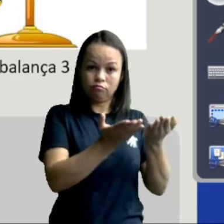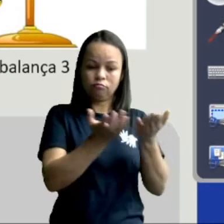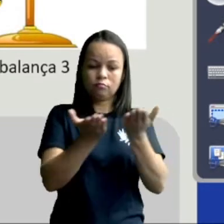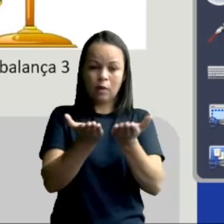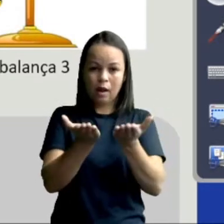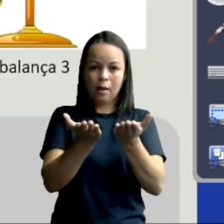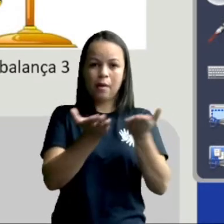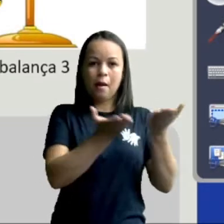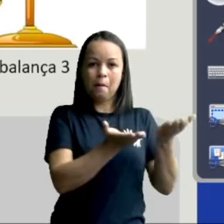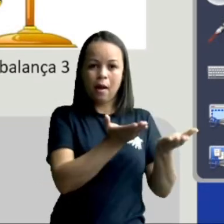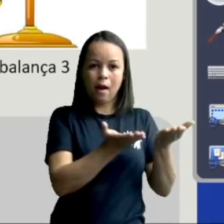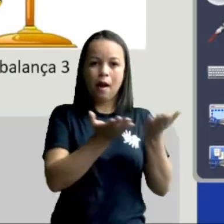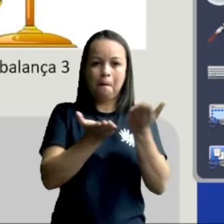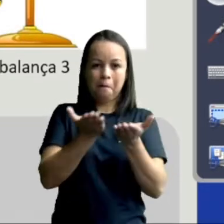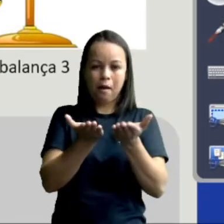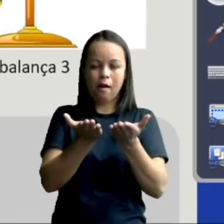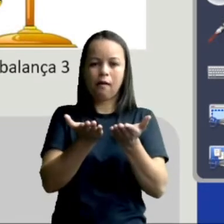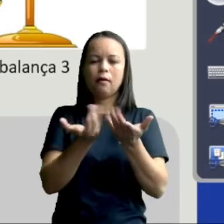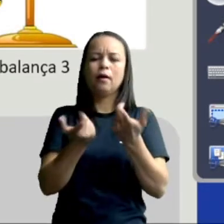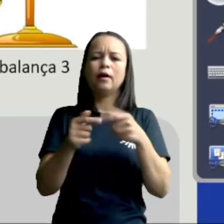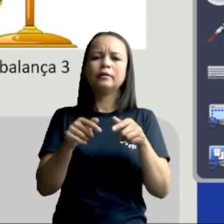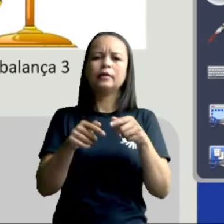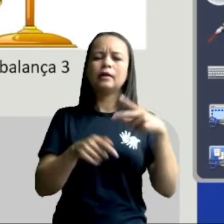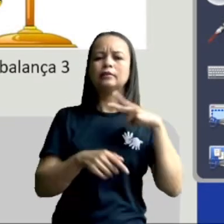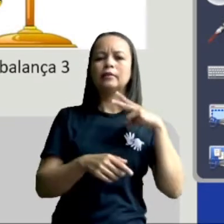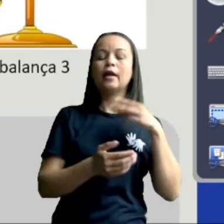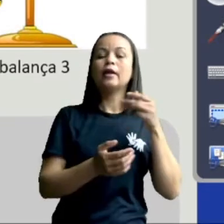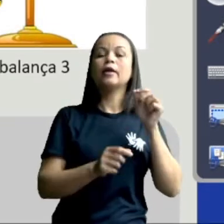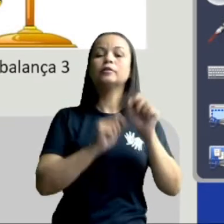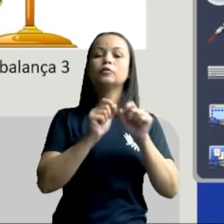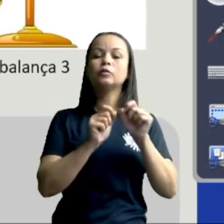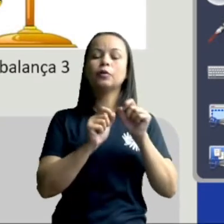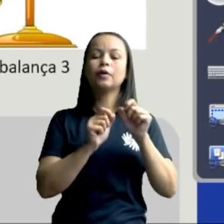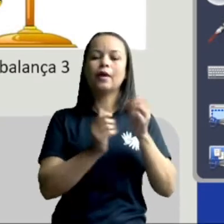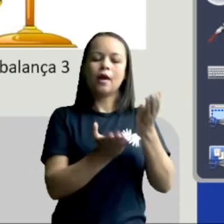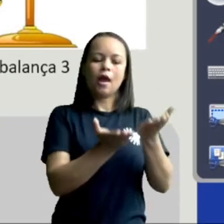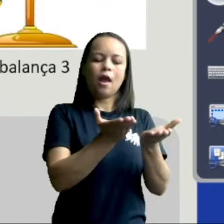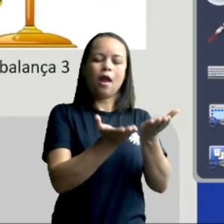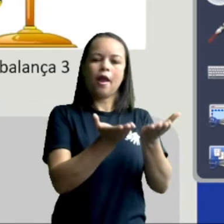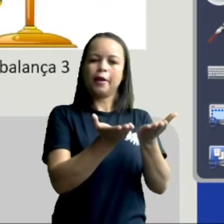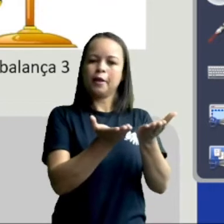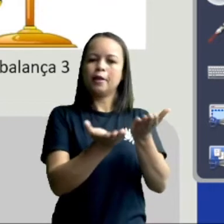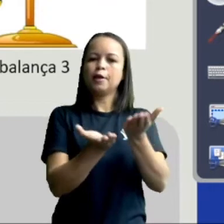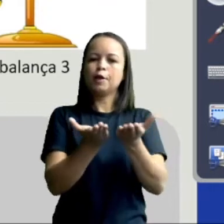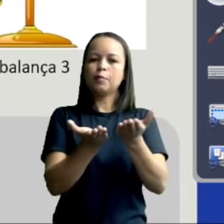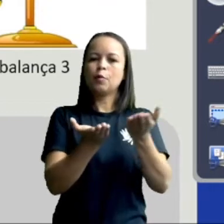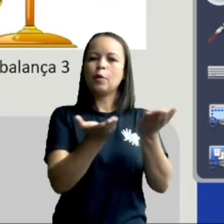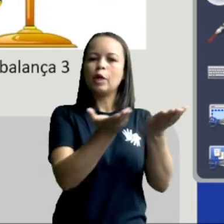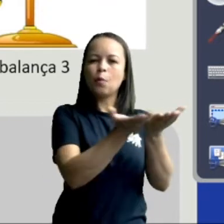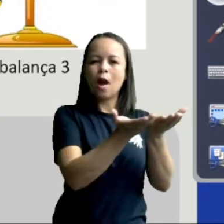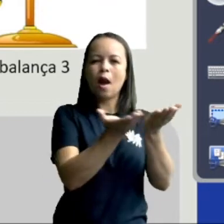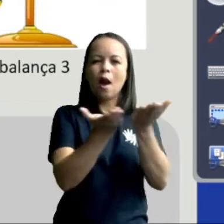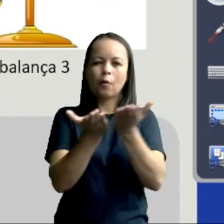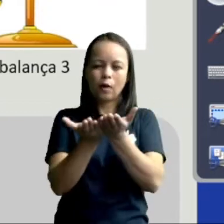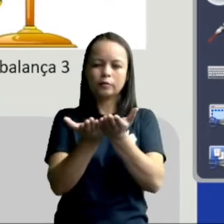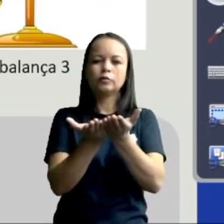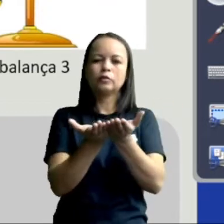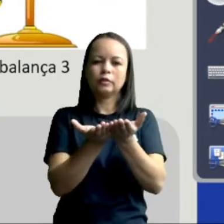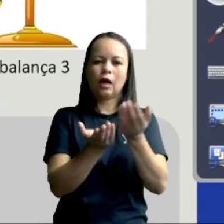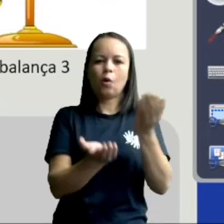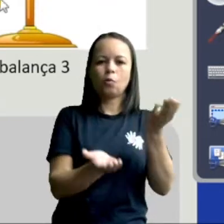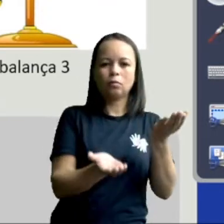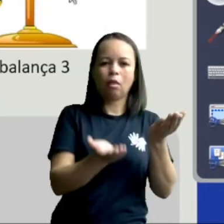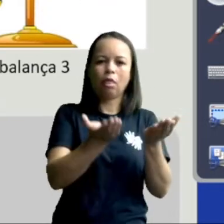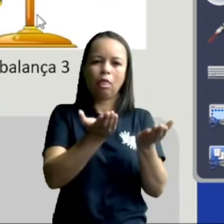balanças, aqui, ó, a gente tem uma situação de equilíbrio, tá? Um dos pratos está equilibrando o peso